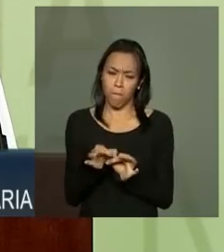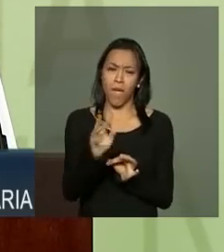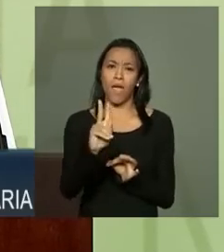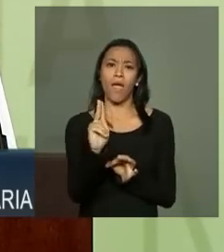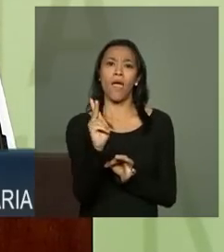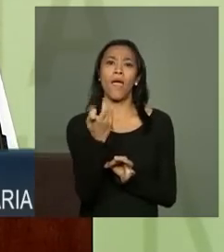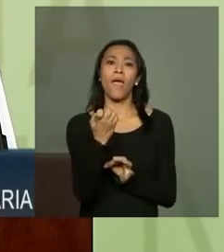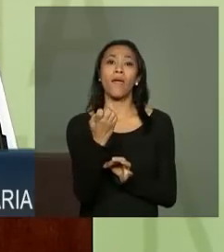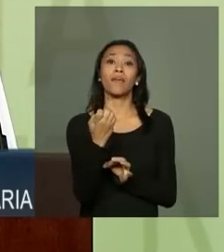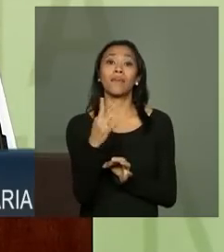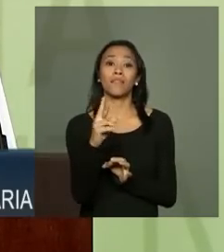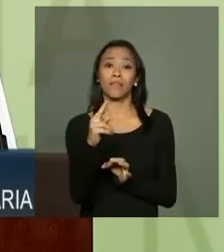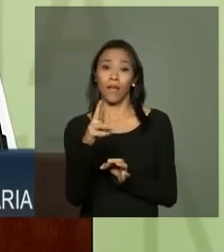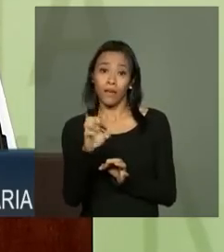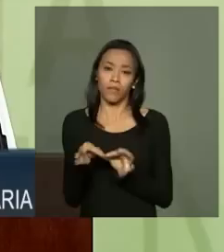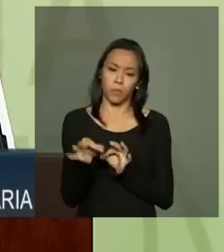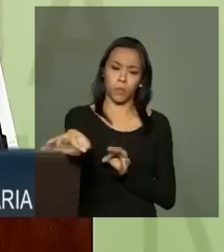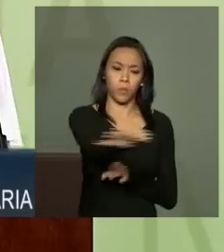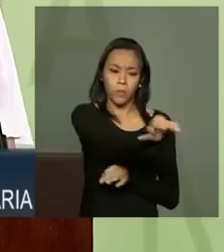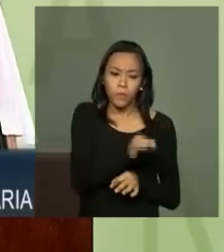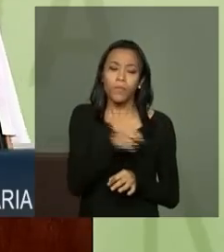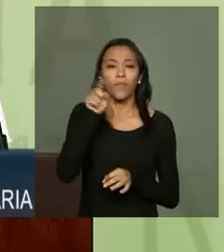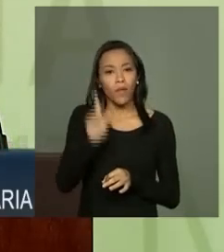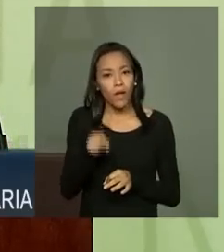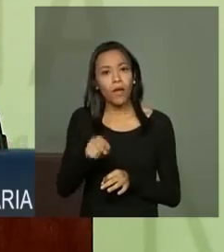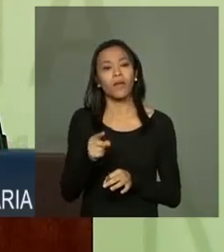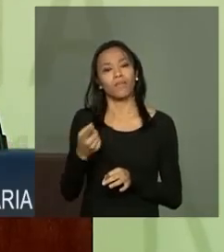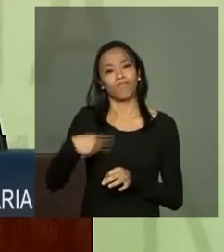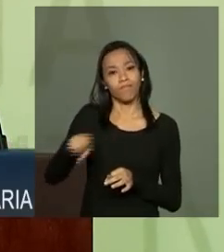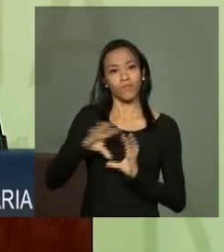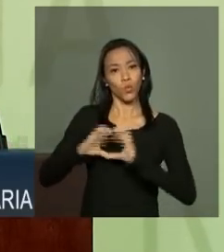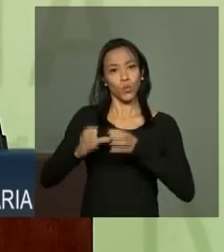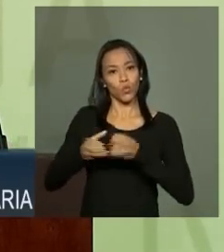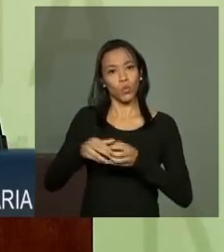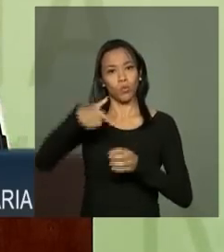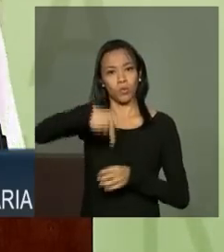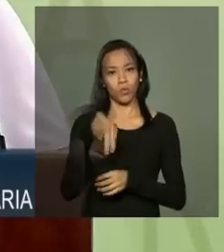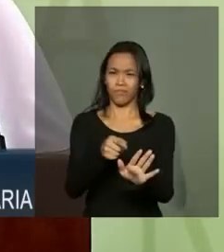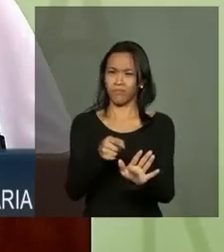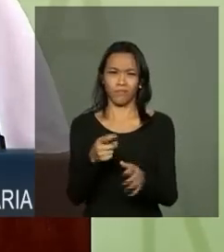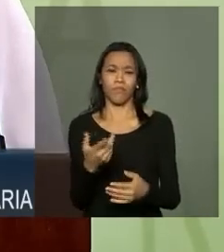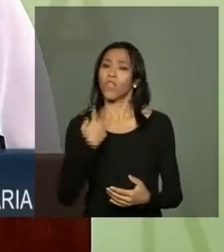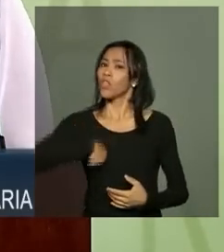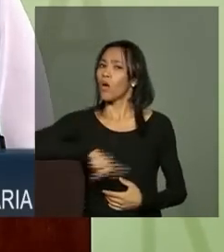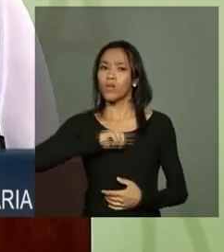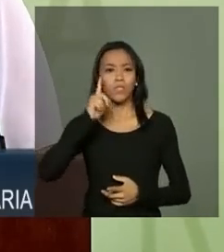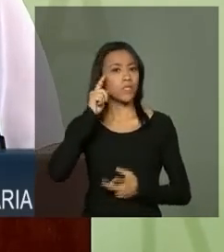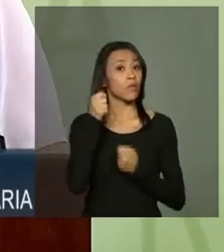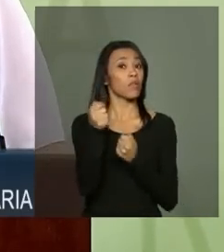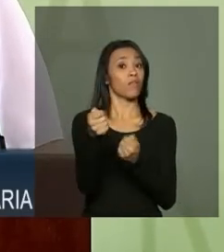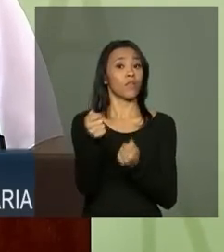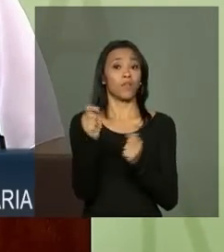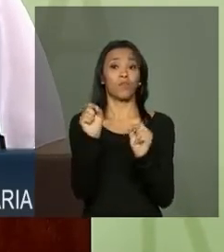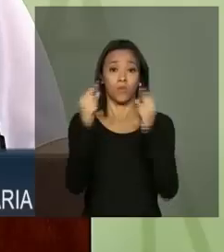oficializam a legítima ocupação de terras pelas comunidades colombolas. Nós não defendemos a